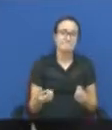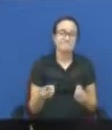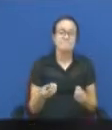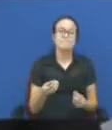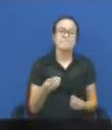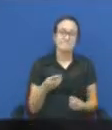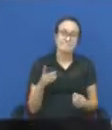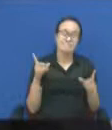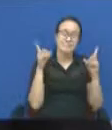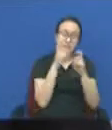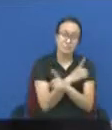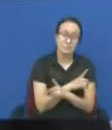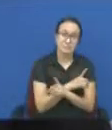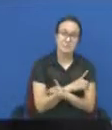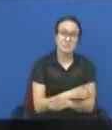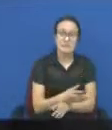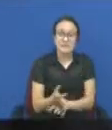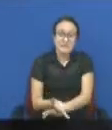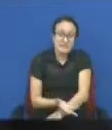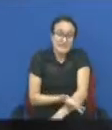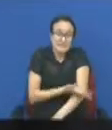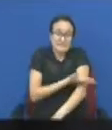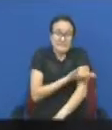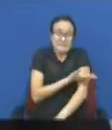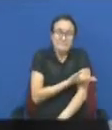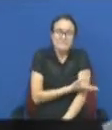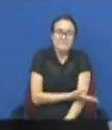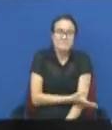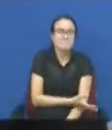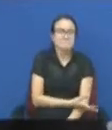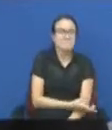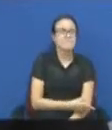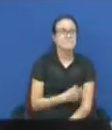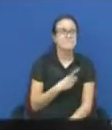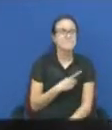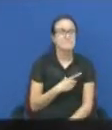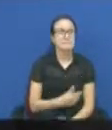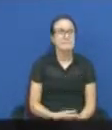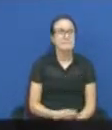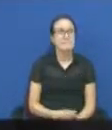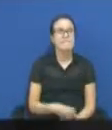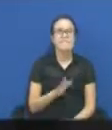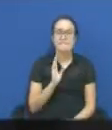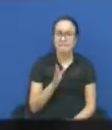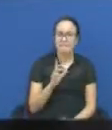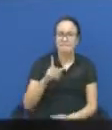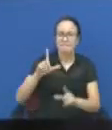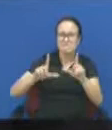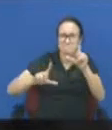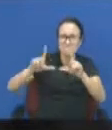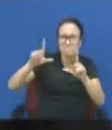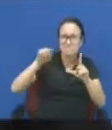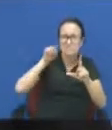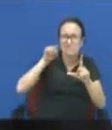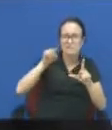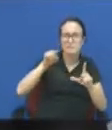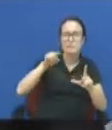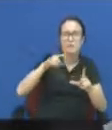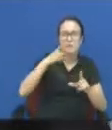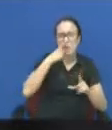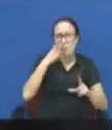Então a gente sensibiliza por muitos casos assim. Também cheguei a ver uma matéria no lixão, os